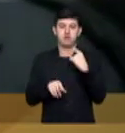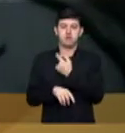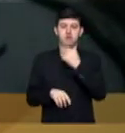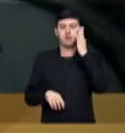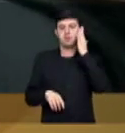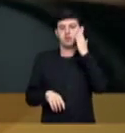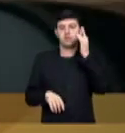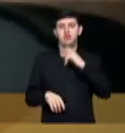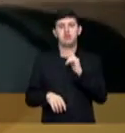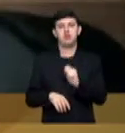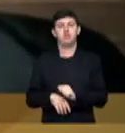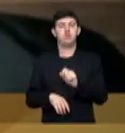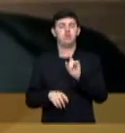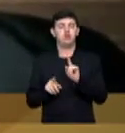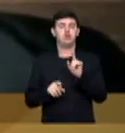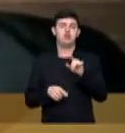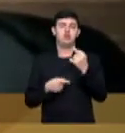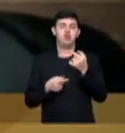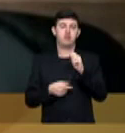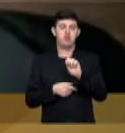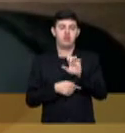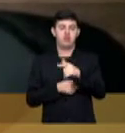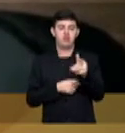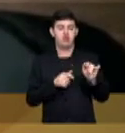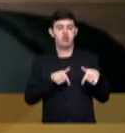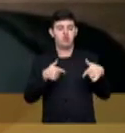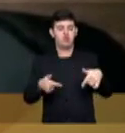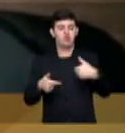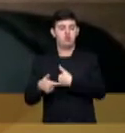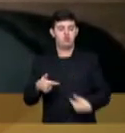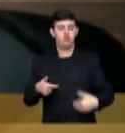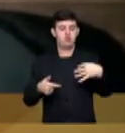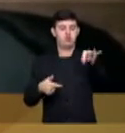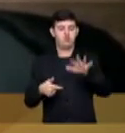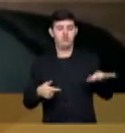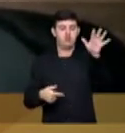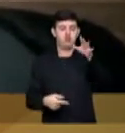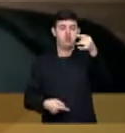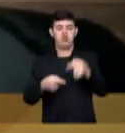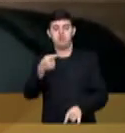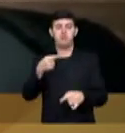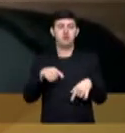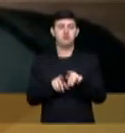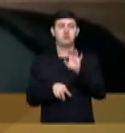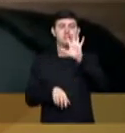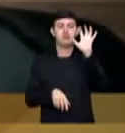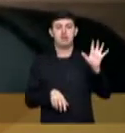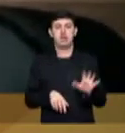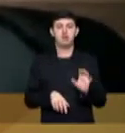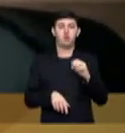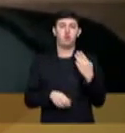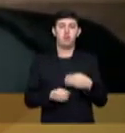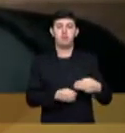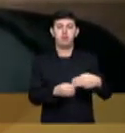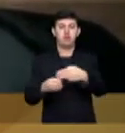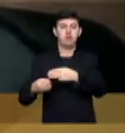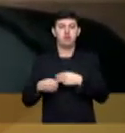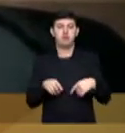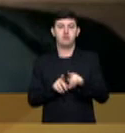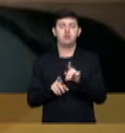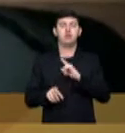as inações do governo federal, impedindo que estados e municípios, no âmbito de